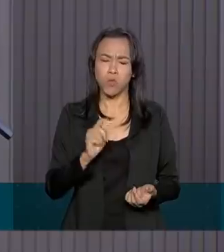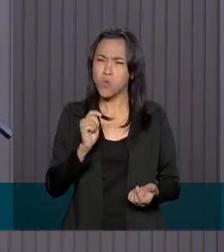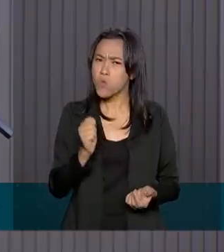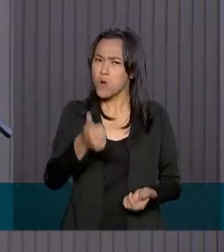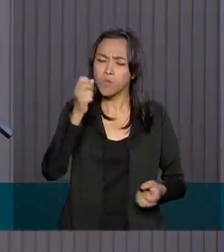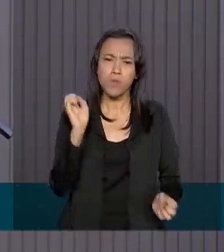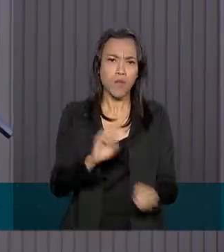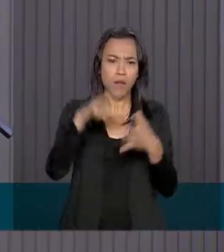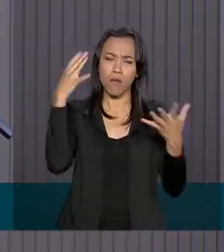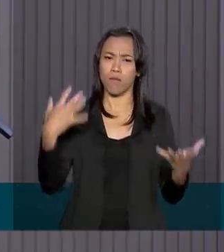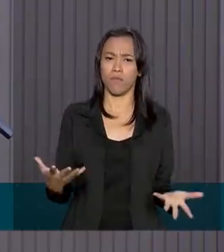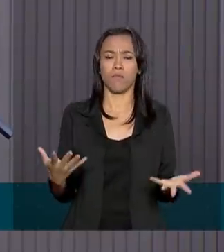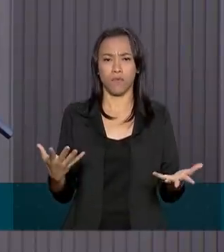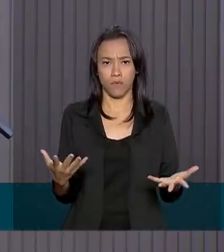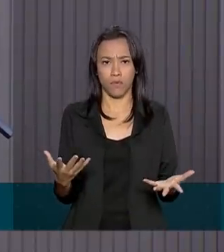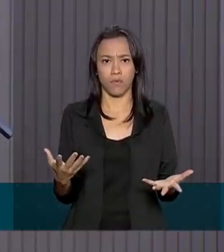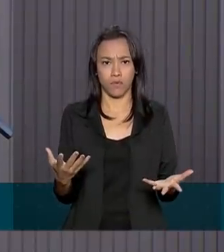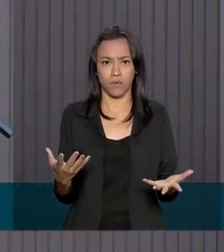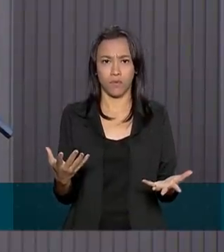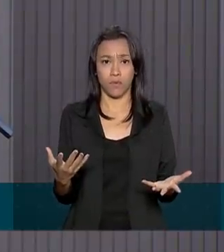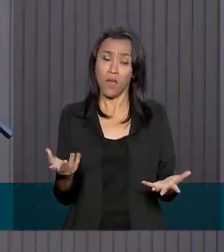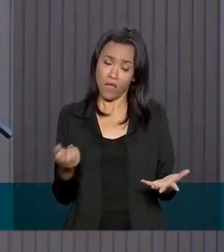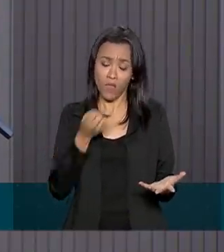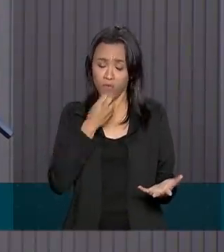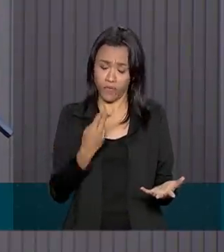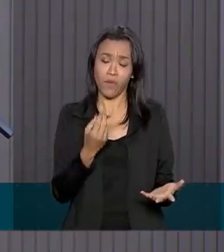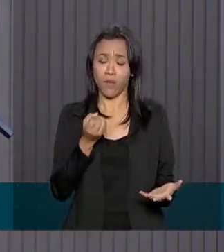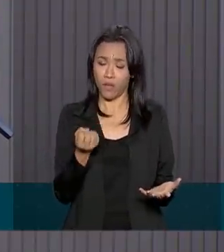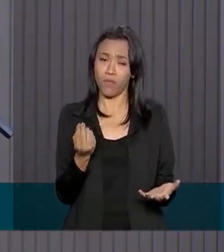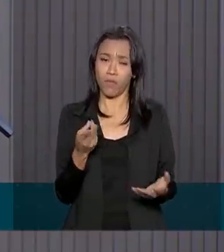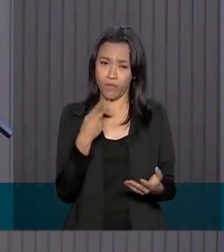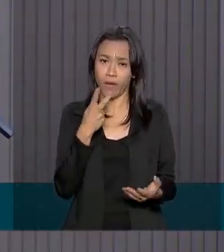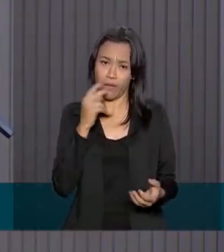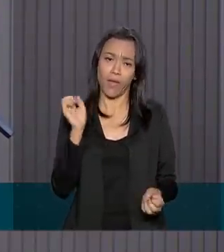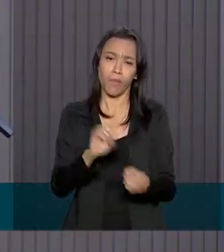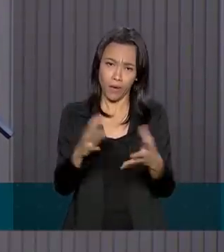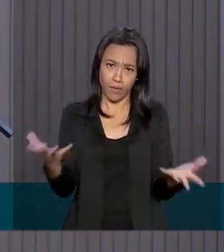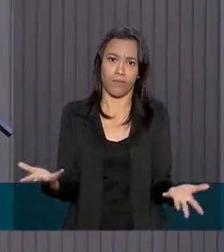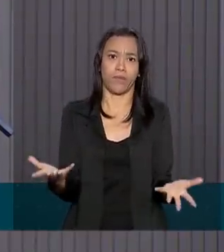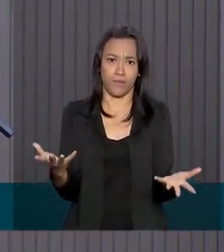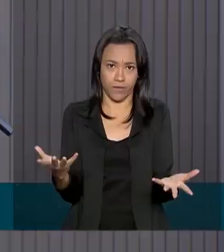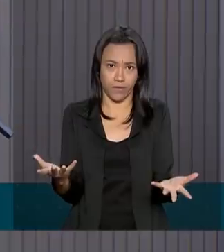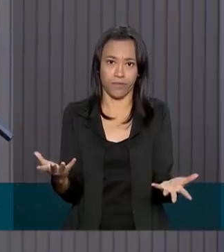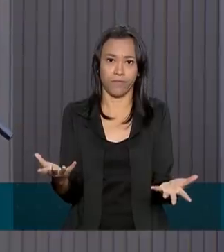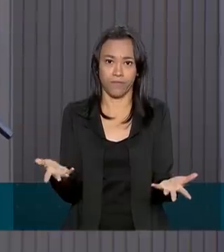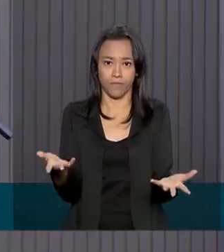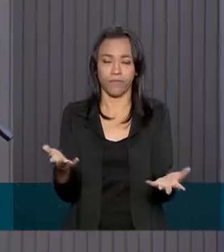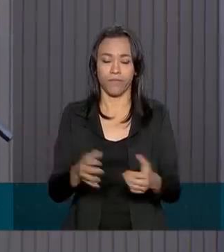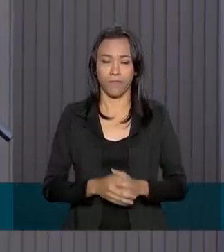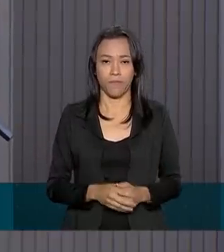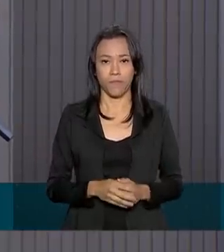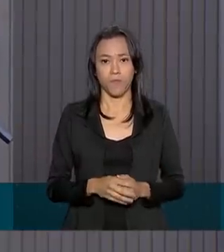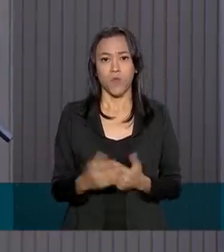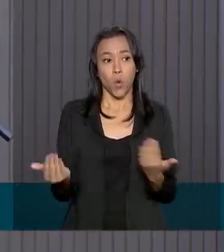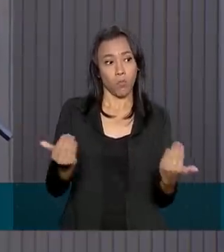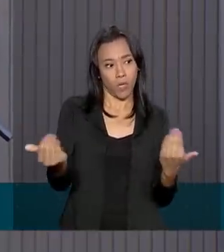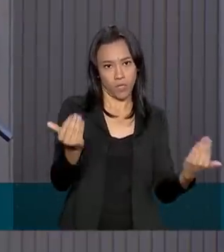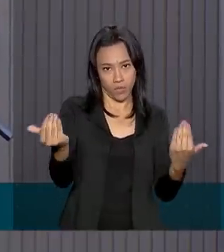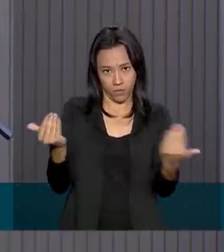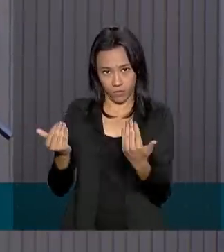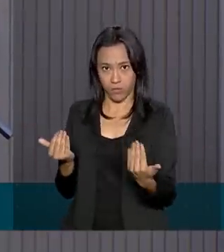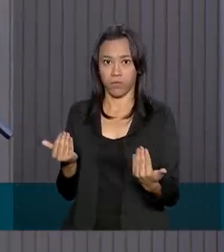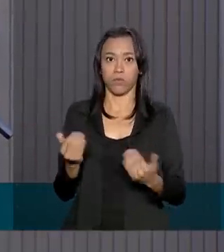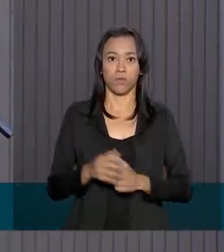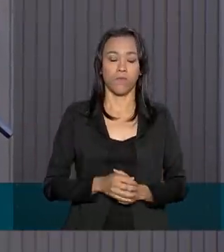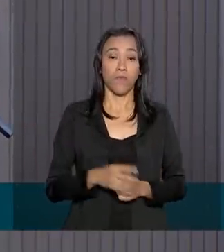milagre. Eu vou dizer, é um milagre sim, no meu entender. Perto que nós tínhamos, perto que os outros tinham. Mas esse milagre eu